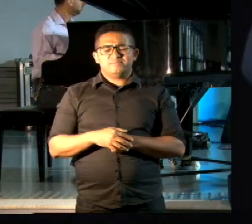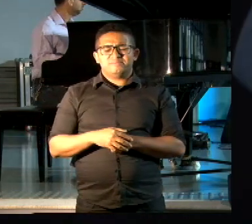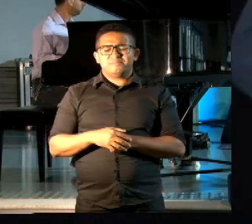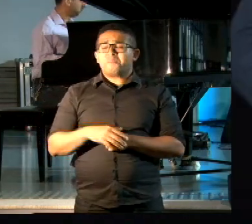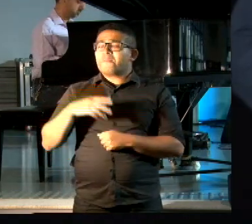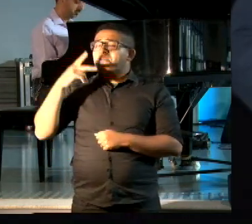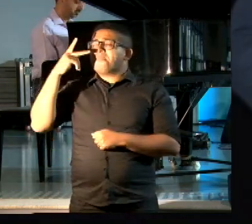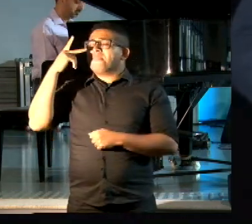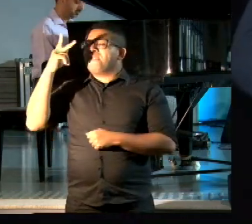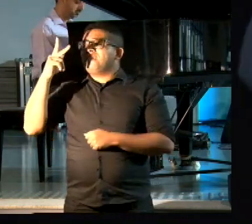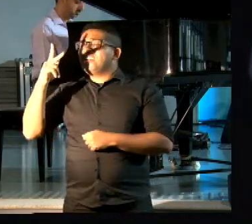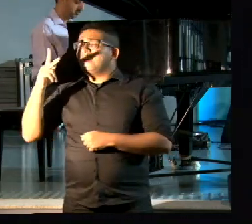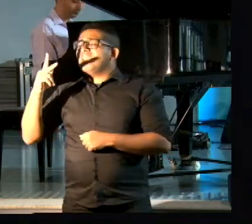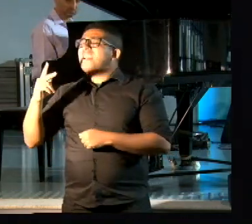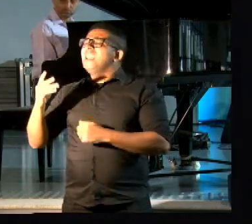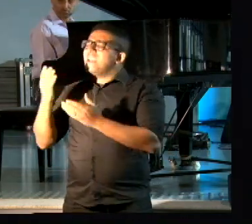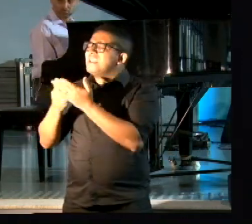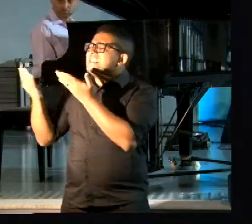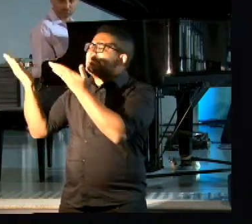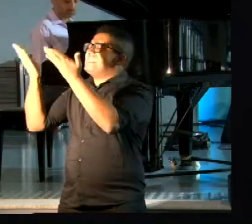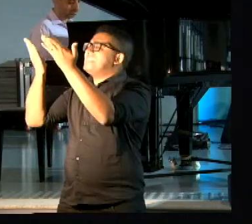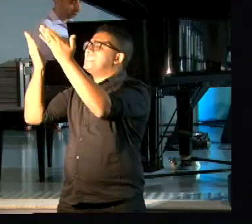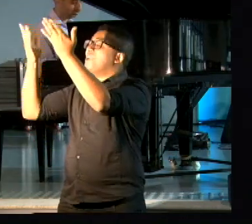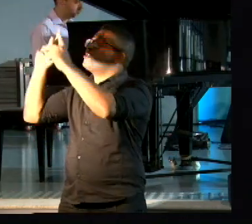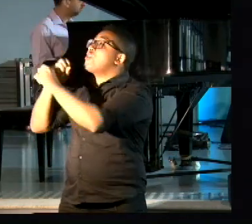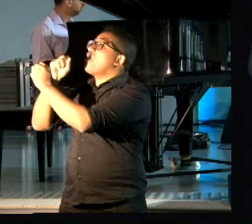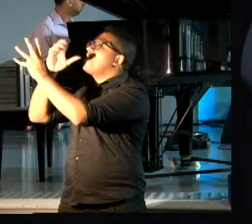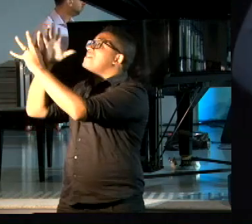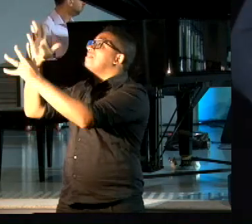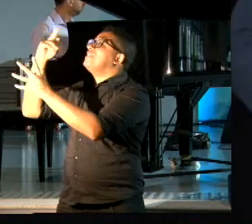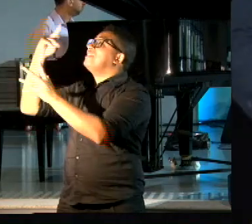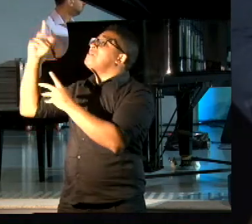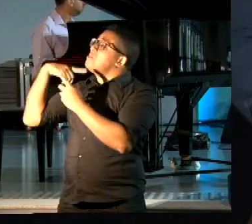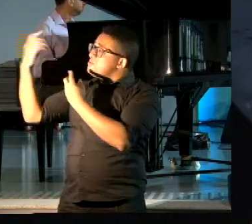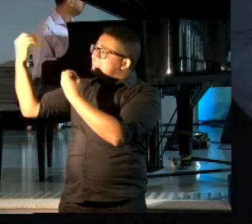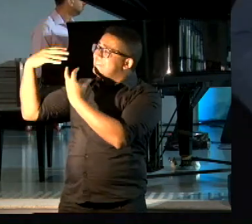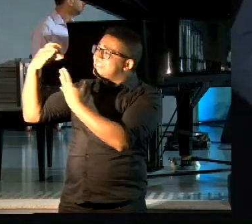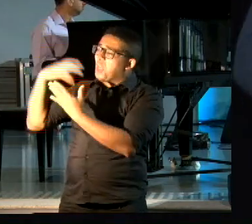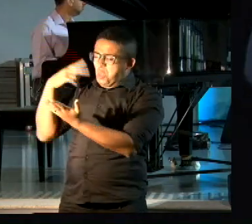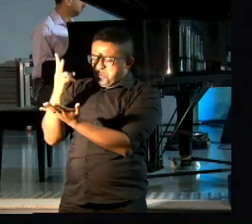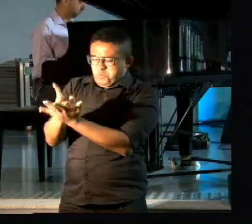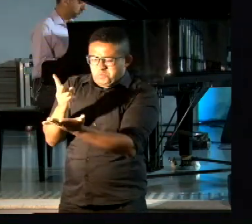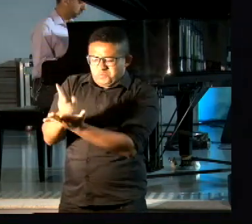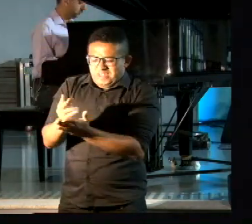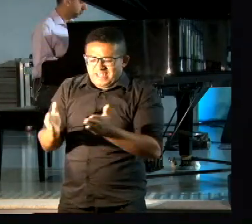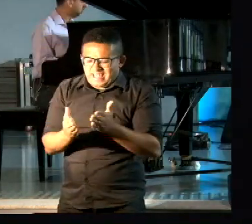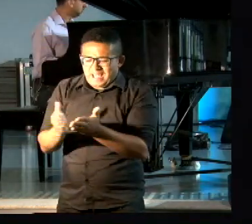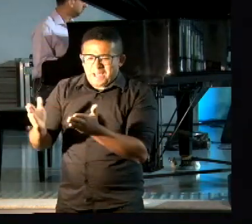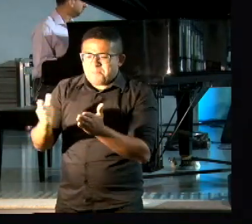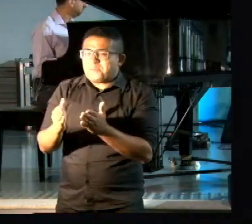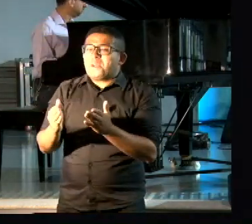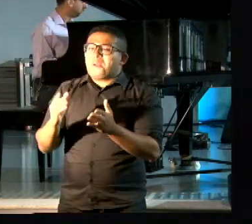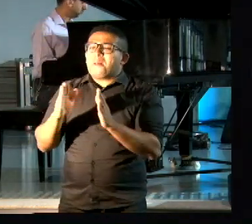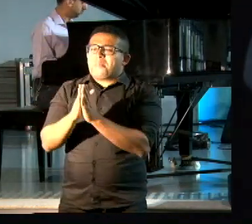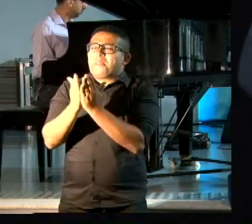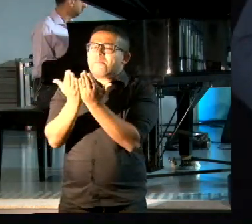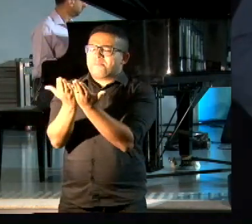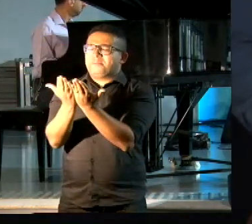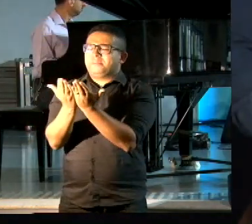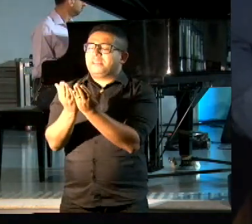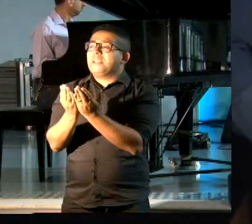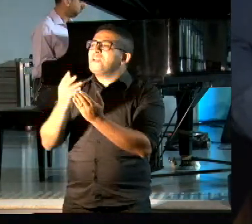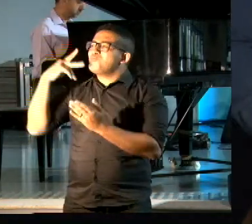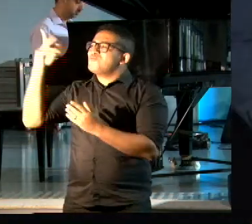que te exalte, te glorifique e nos mantenha dentro do trilho do evangelho, vivendo a plenitude do teu